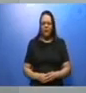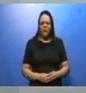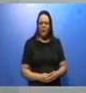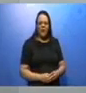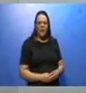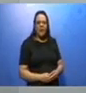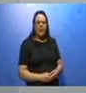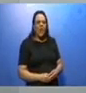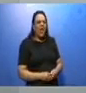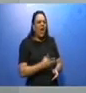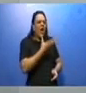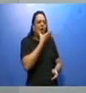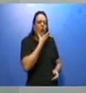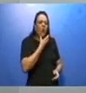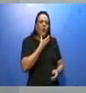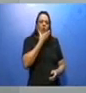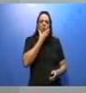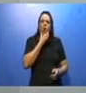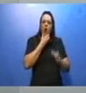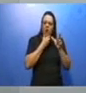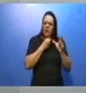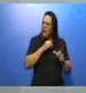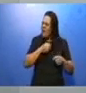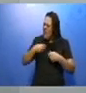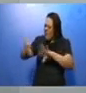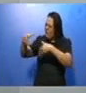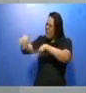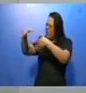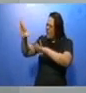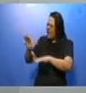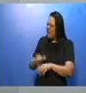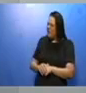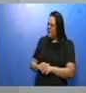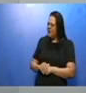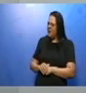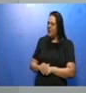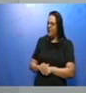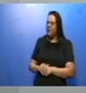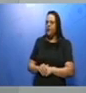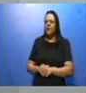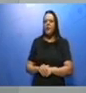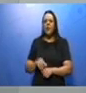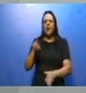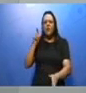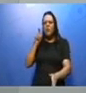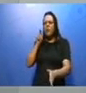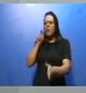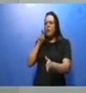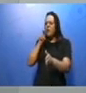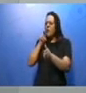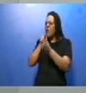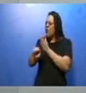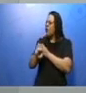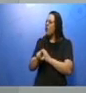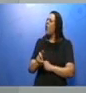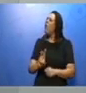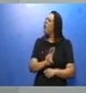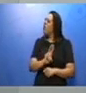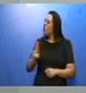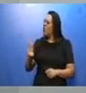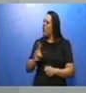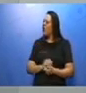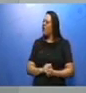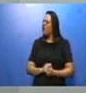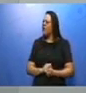vai lá, né? E oferece. Qual é o seu nome? Eu me chamo Ali. Ele falou, olha, vai vender